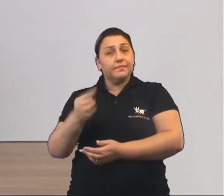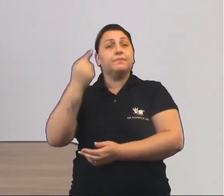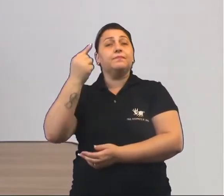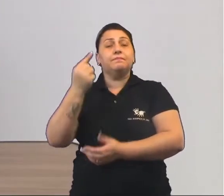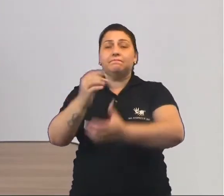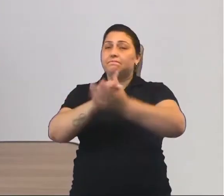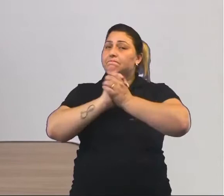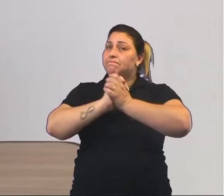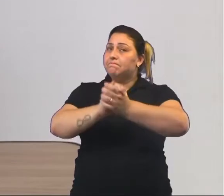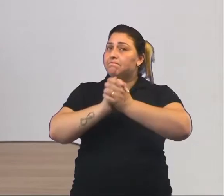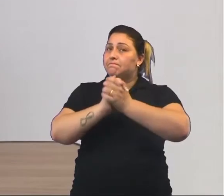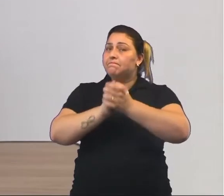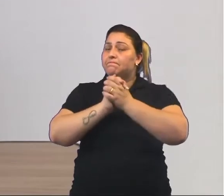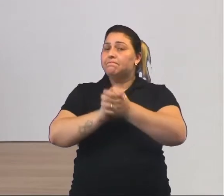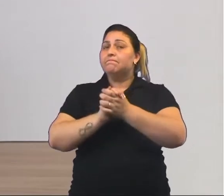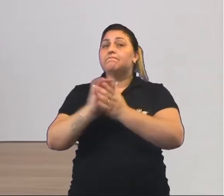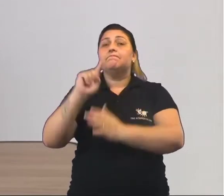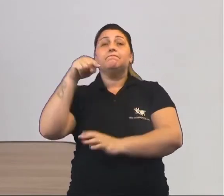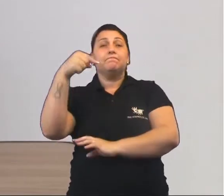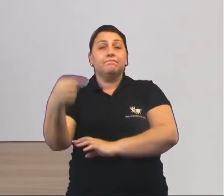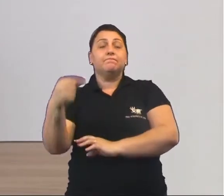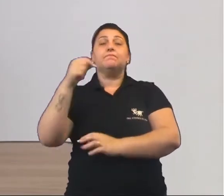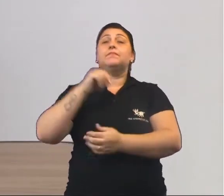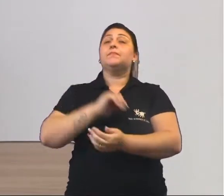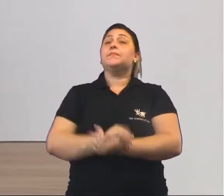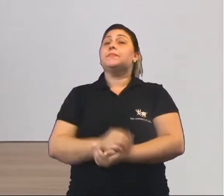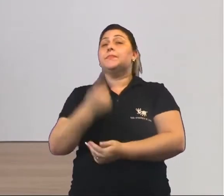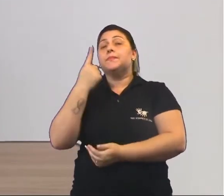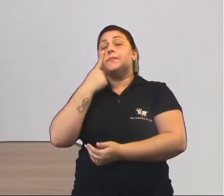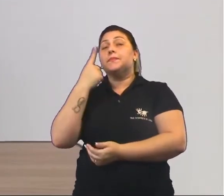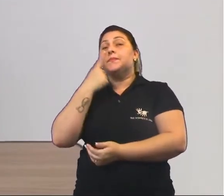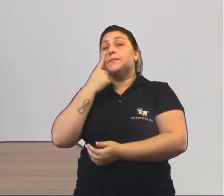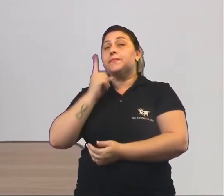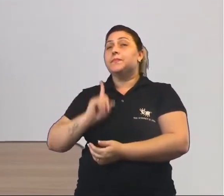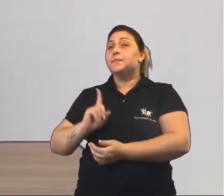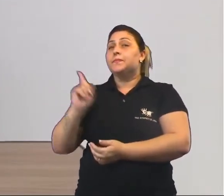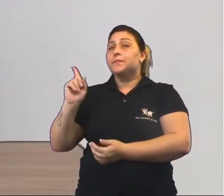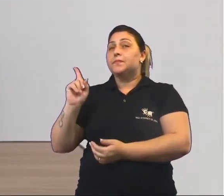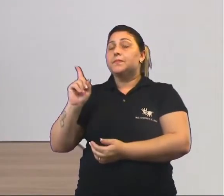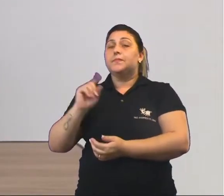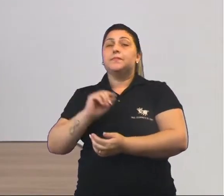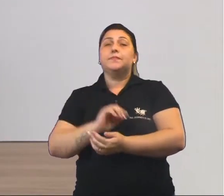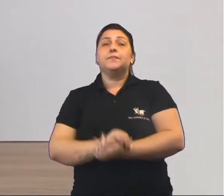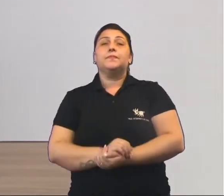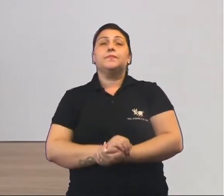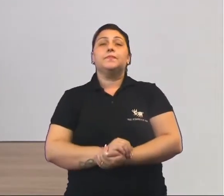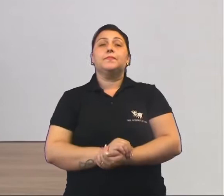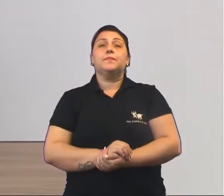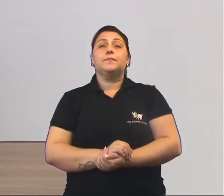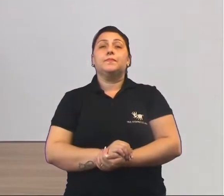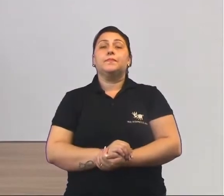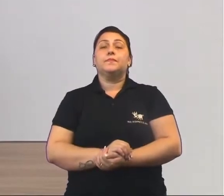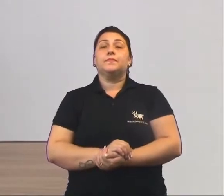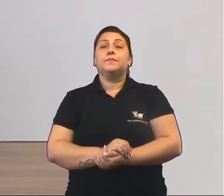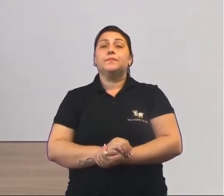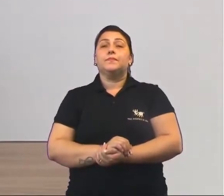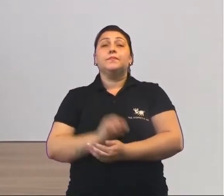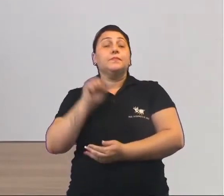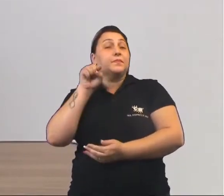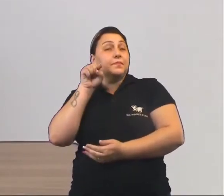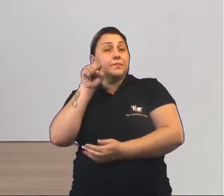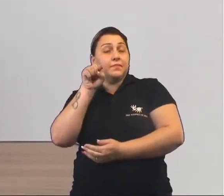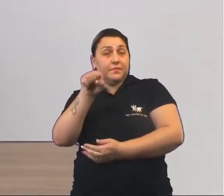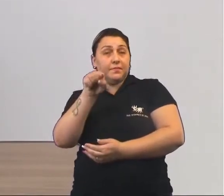vírgula. Parabéns. Vamos então ao próximo. Olha só. Esse aqui, o